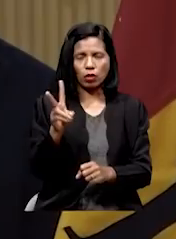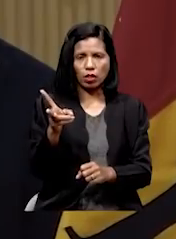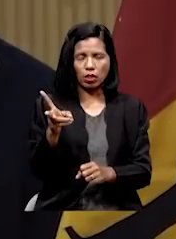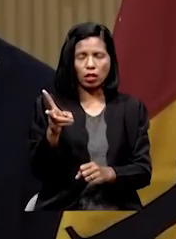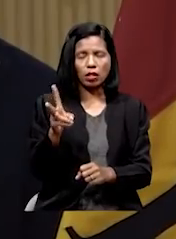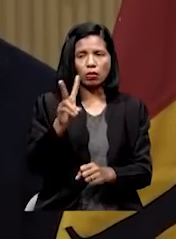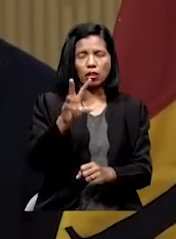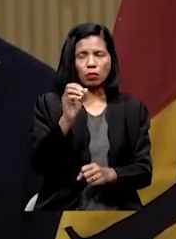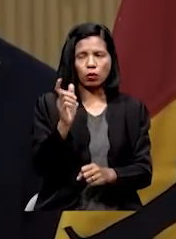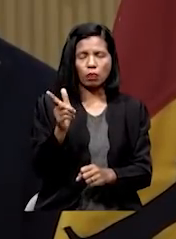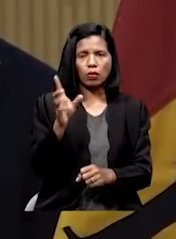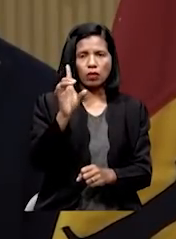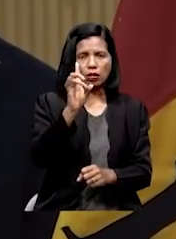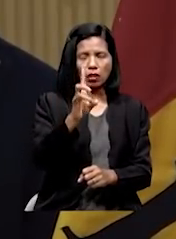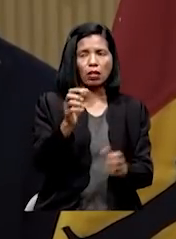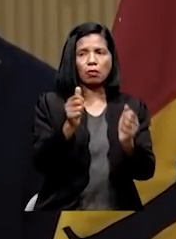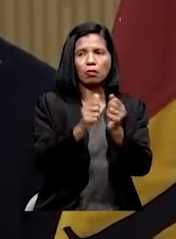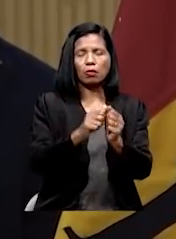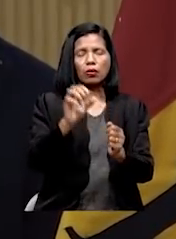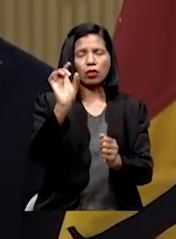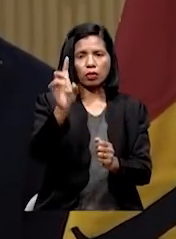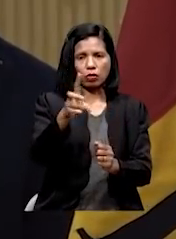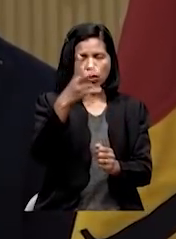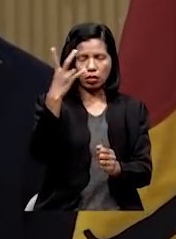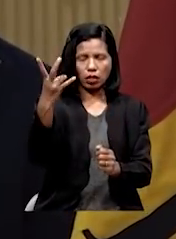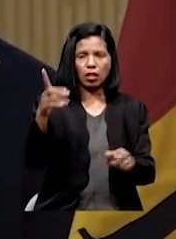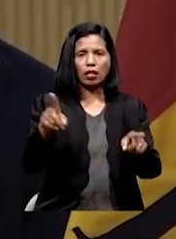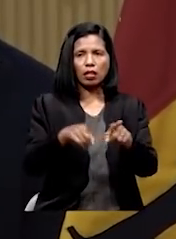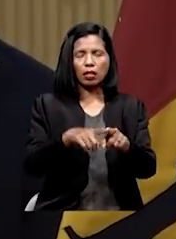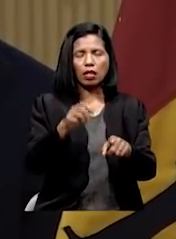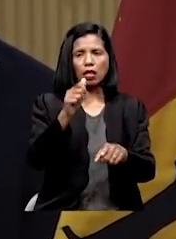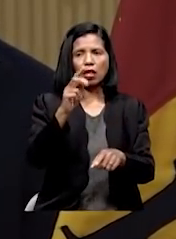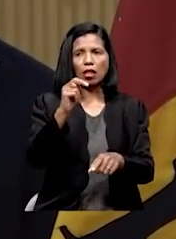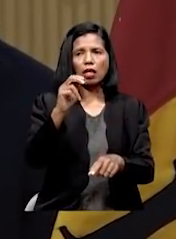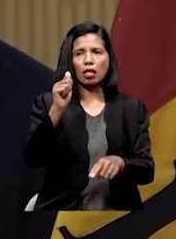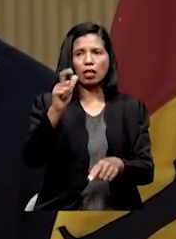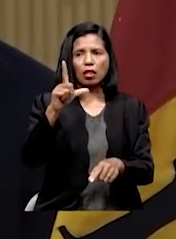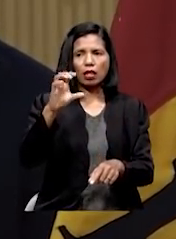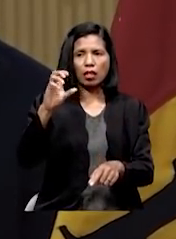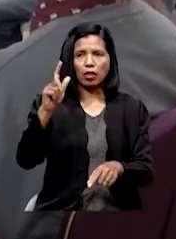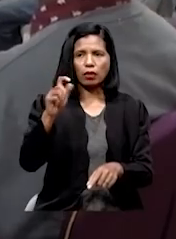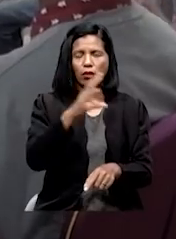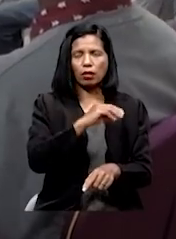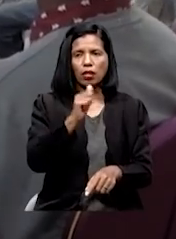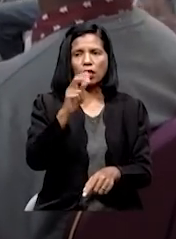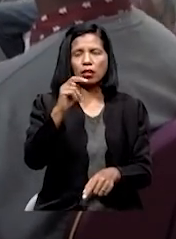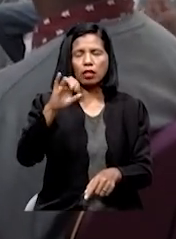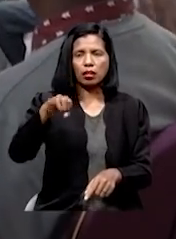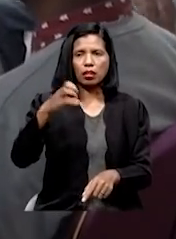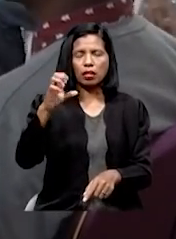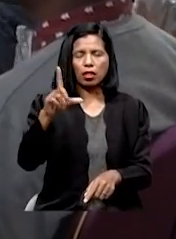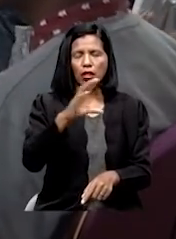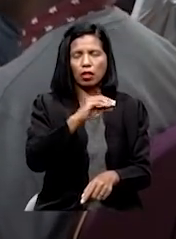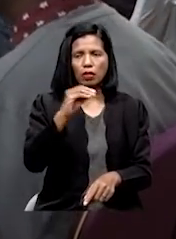Nulu Resin Hitu, Hamutuk Sanulu Resin Hitu, Hanesan Anacleto Ferreira, Angela Freitas, Antero Bendito da